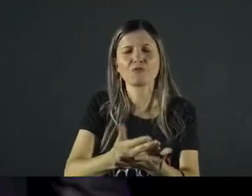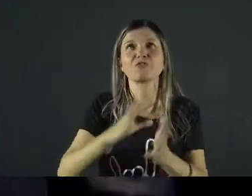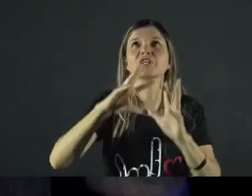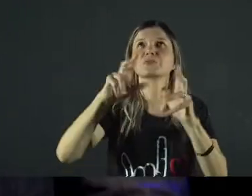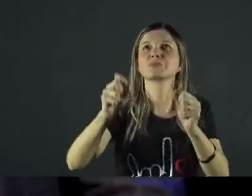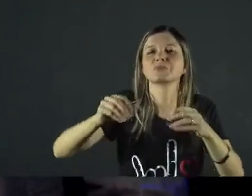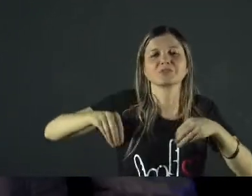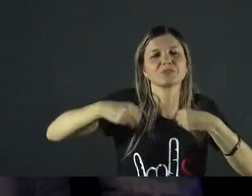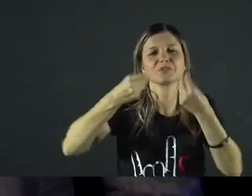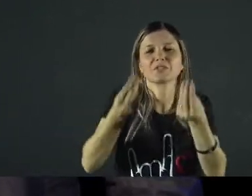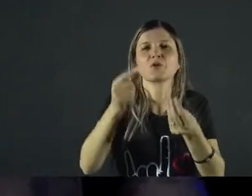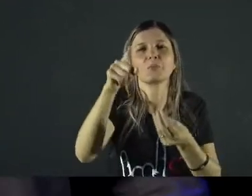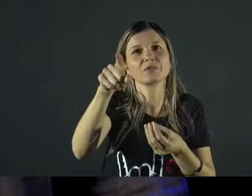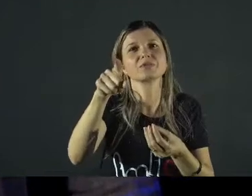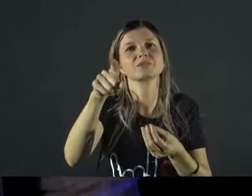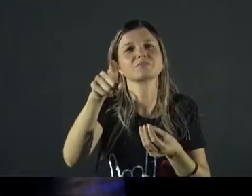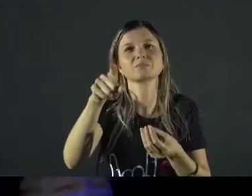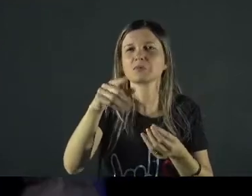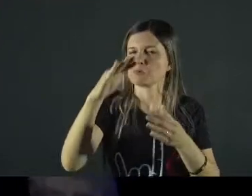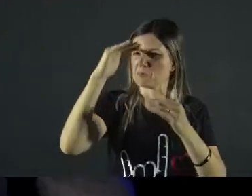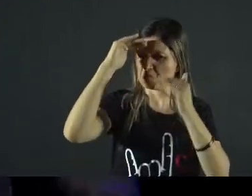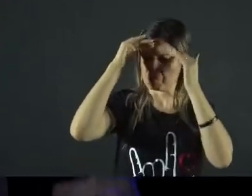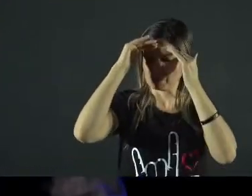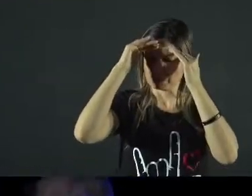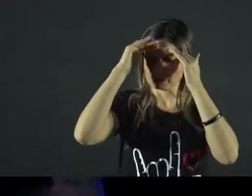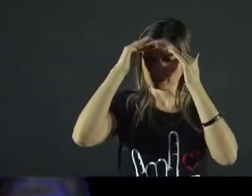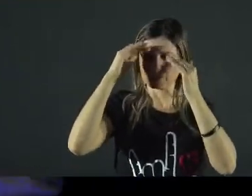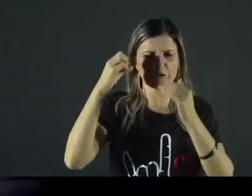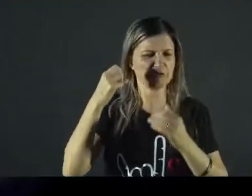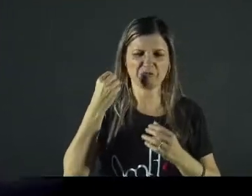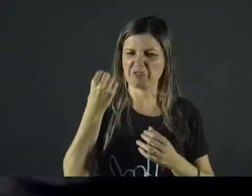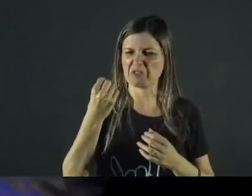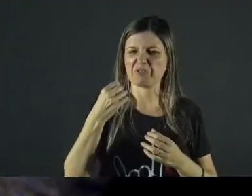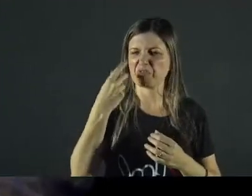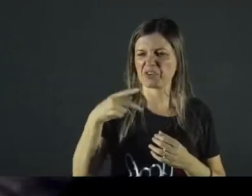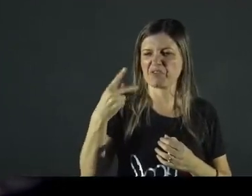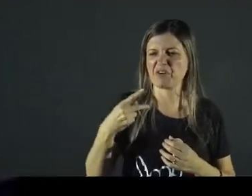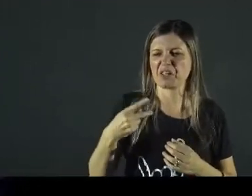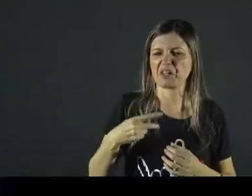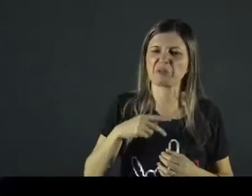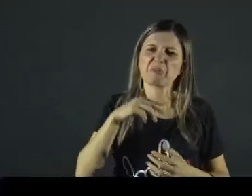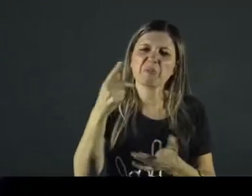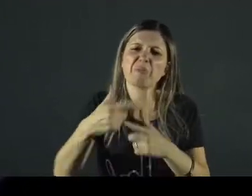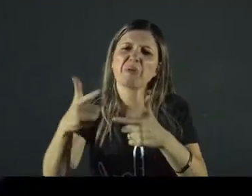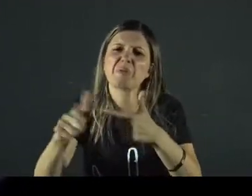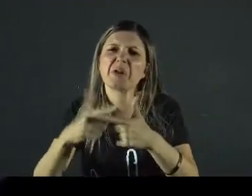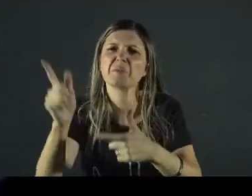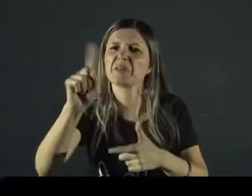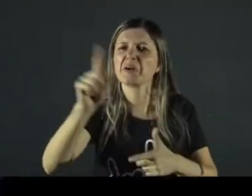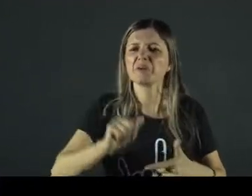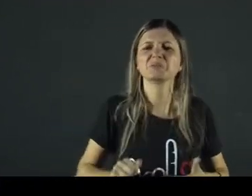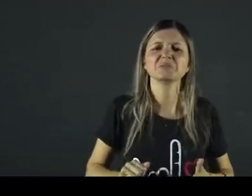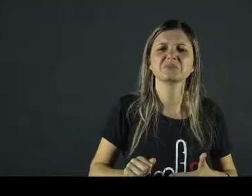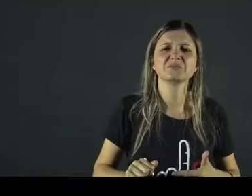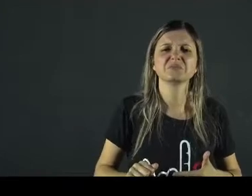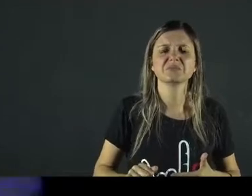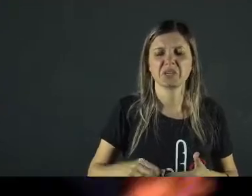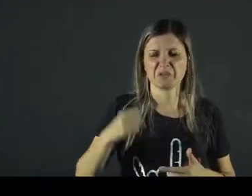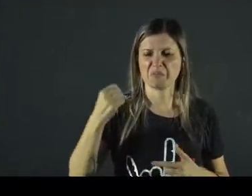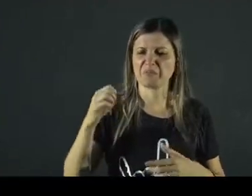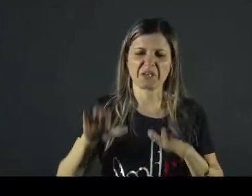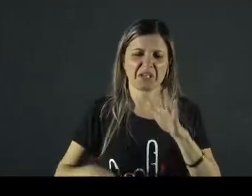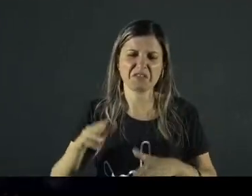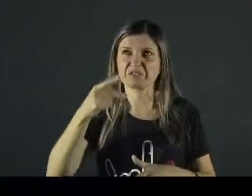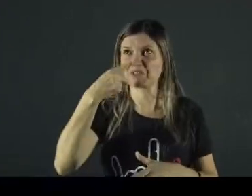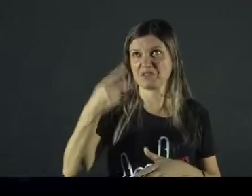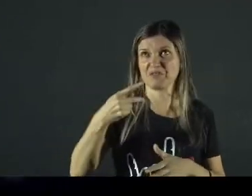Senhor. Não abaixa a tua cabeça, não fica contando derrota para os teus vizinhos. Se você conta derrota